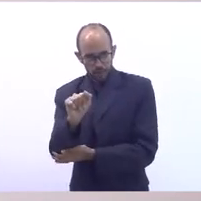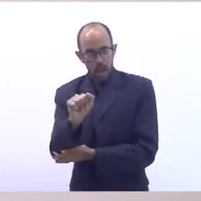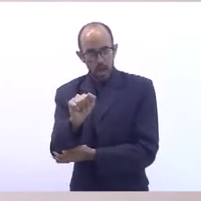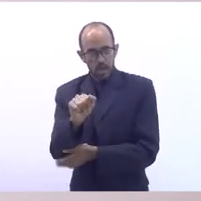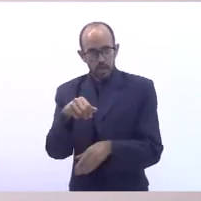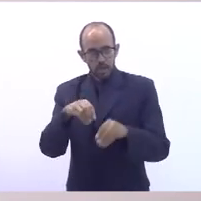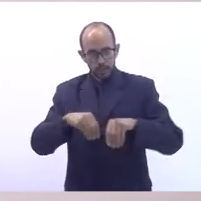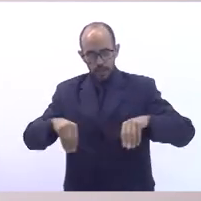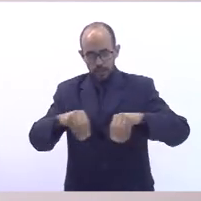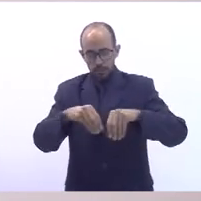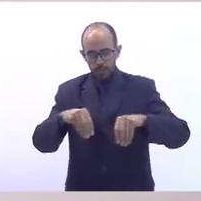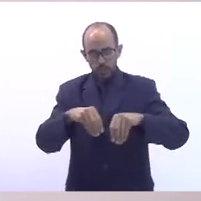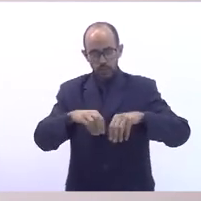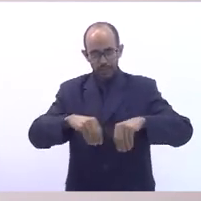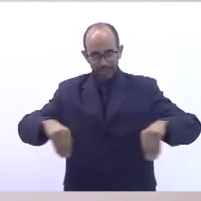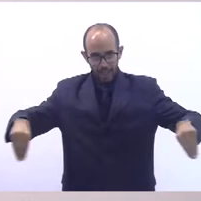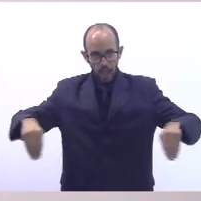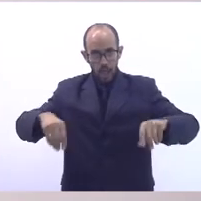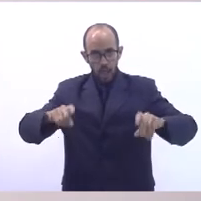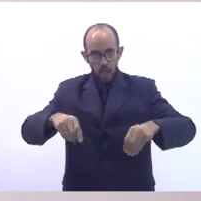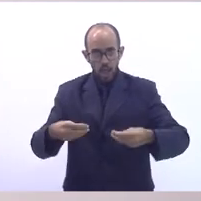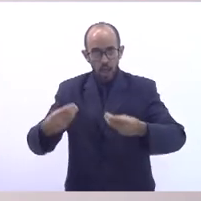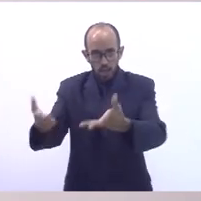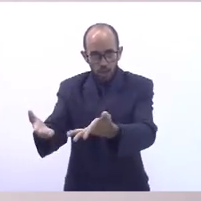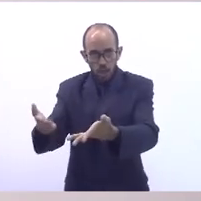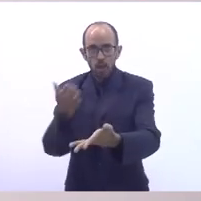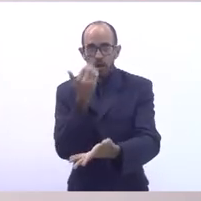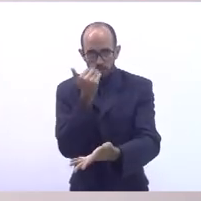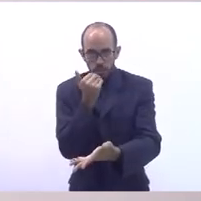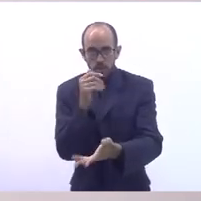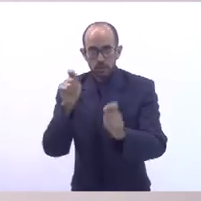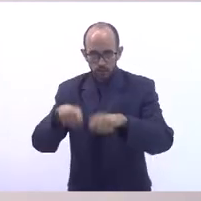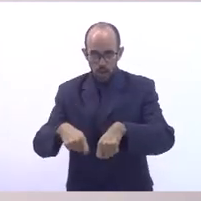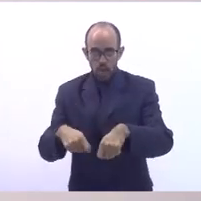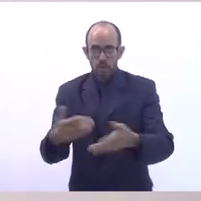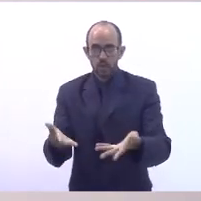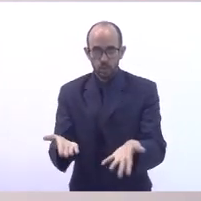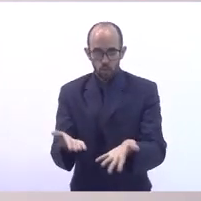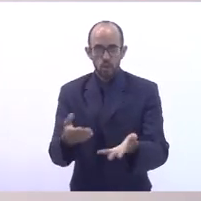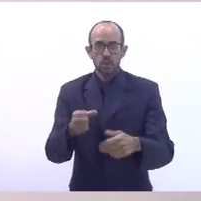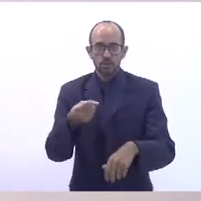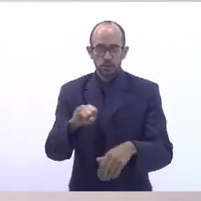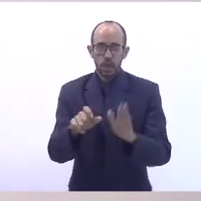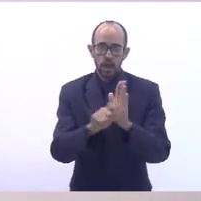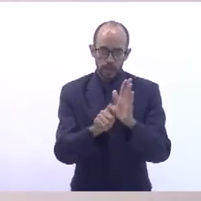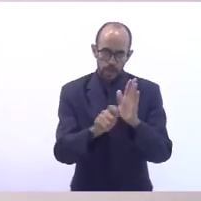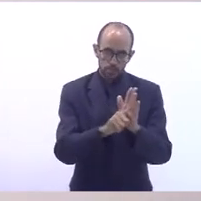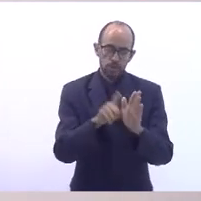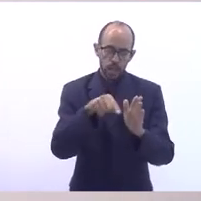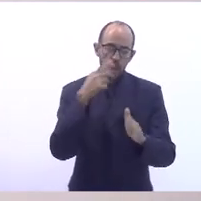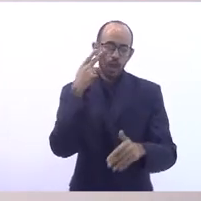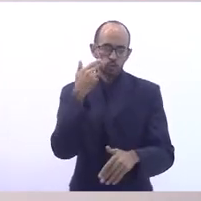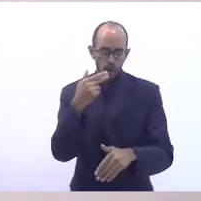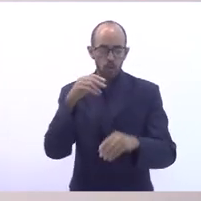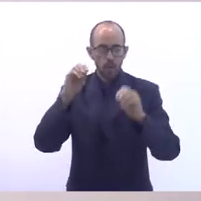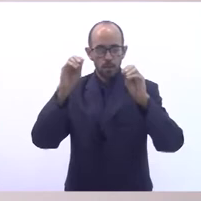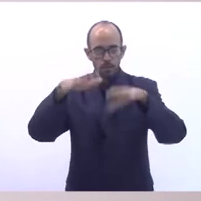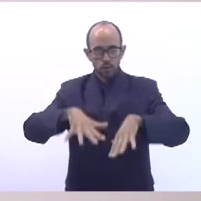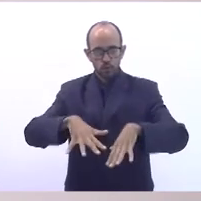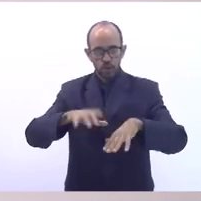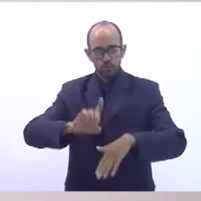abençoada e é o mantimento se a cannabis é uma erva um patrimônio natural ela é abençoada por Deus